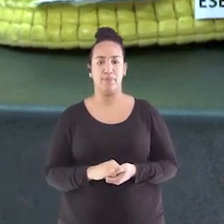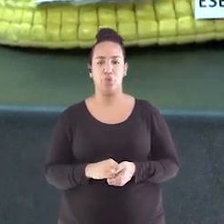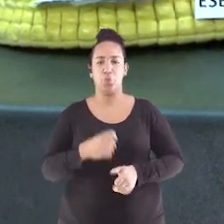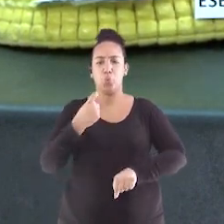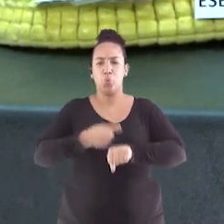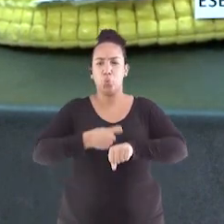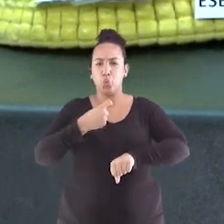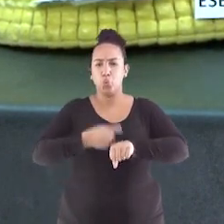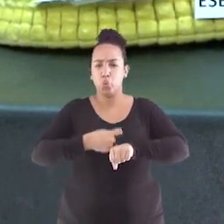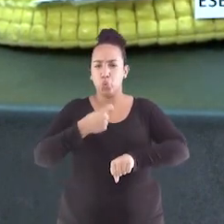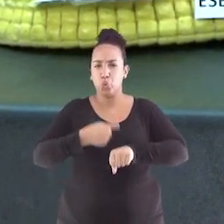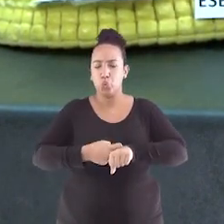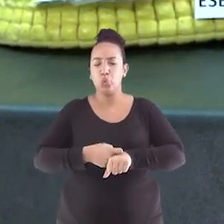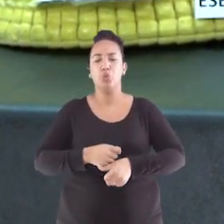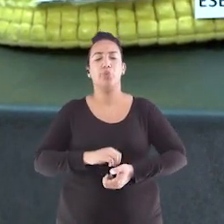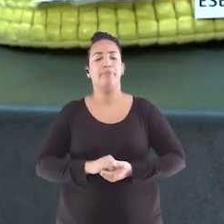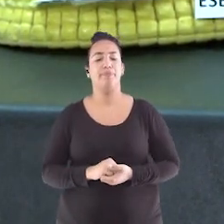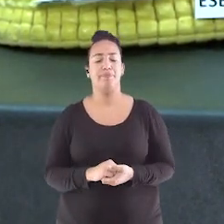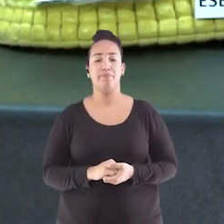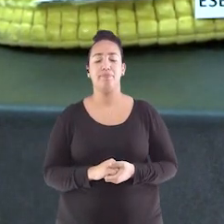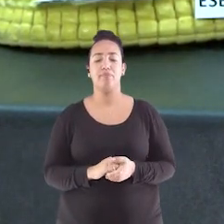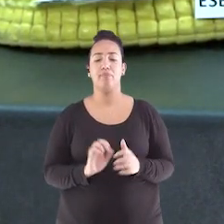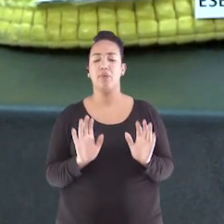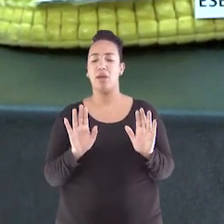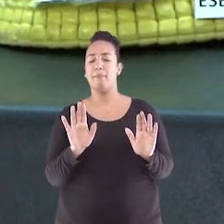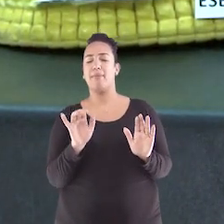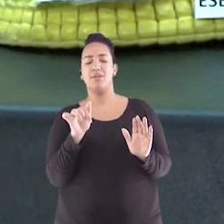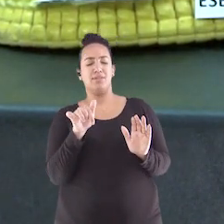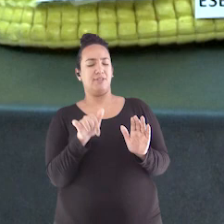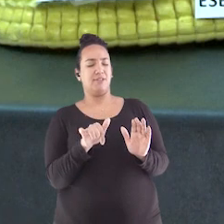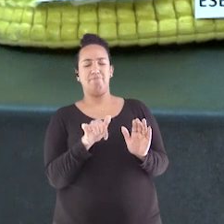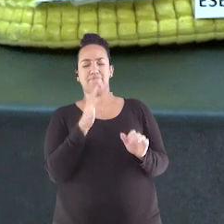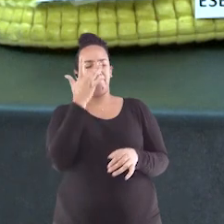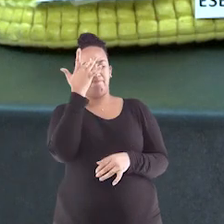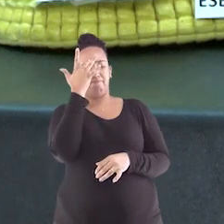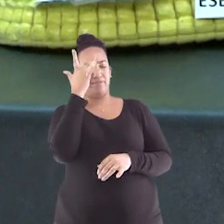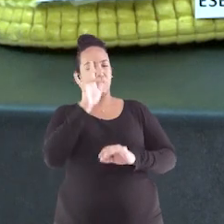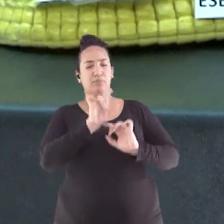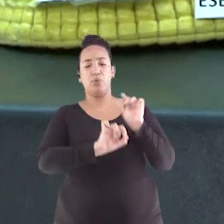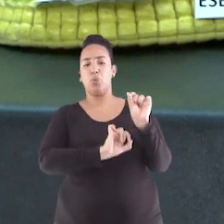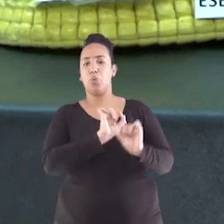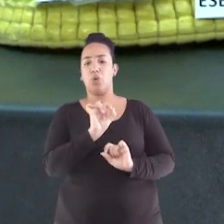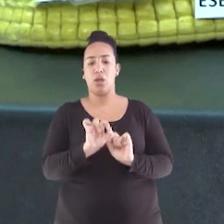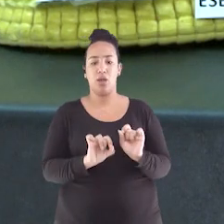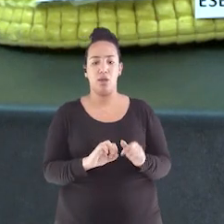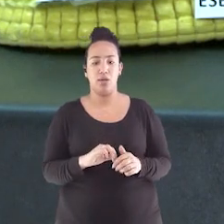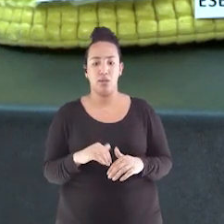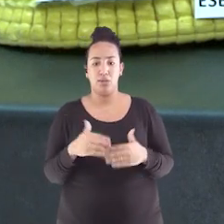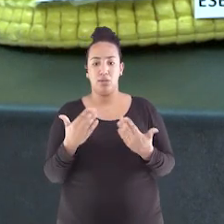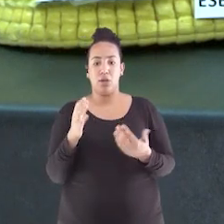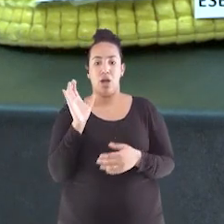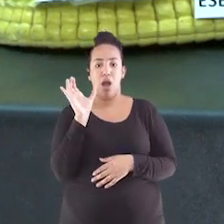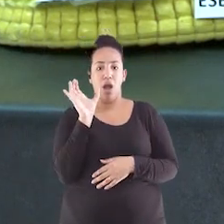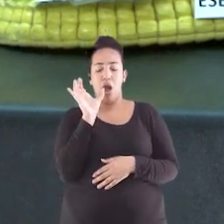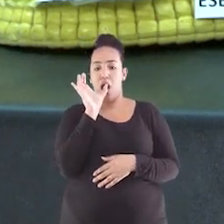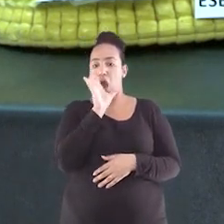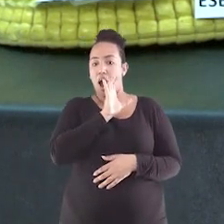duro. Mas ele ainda não sabia o que era aquilo. De repente,